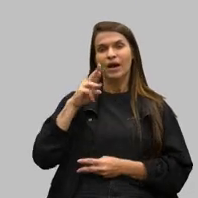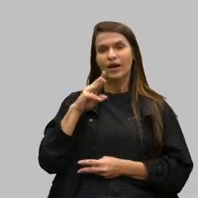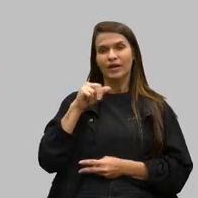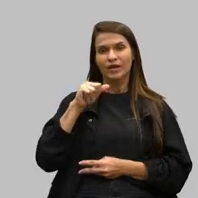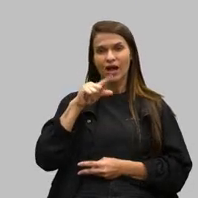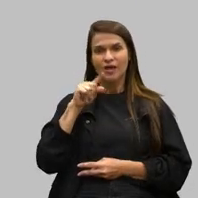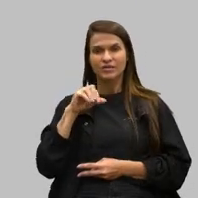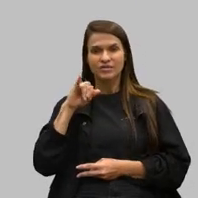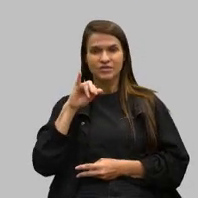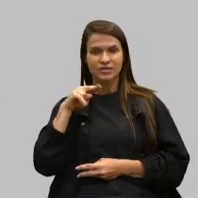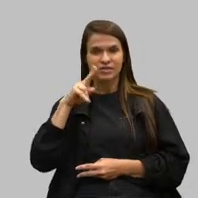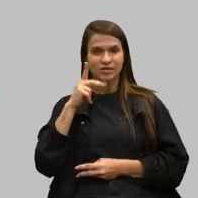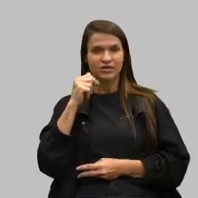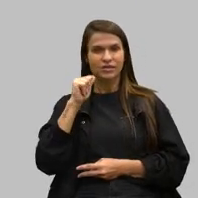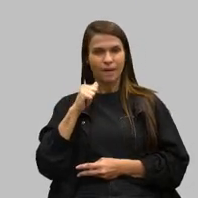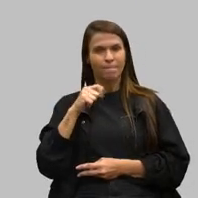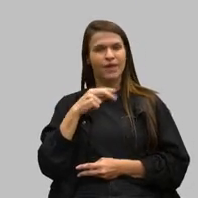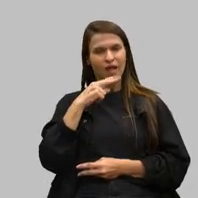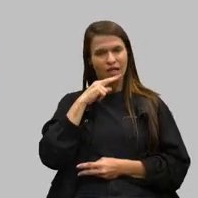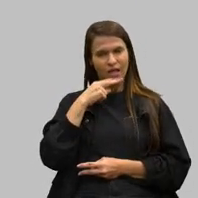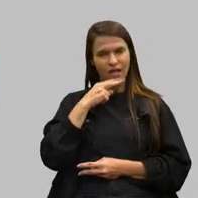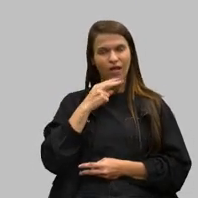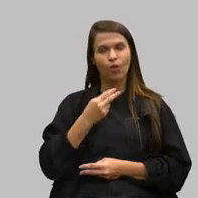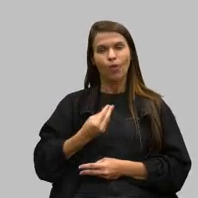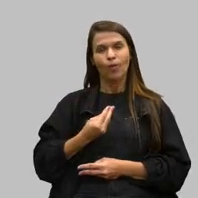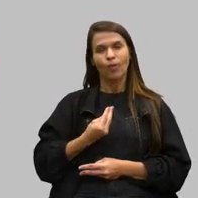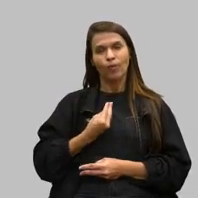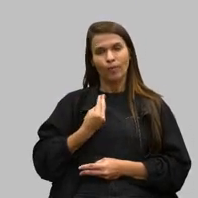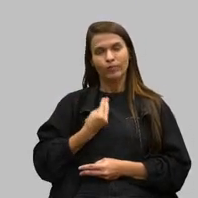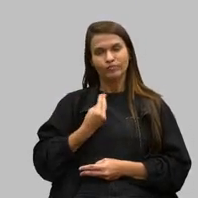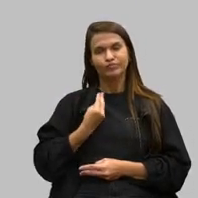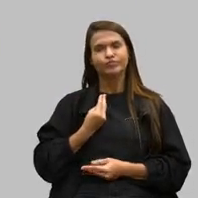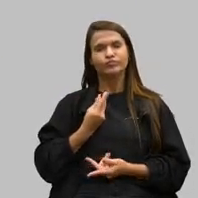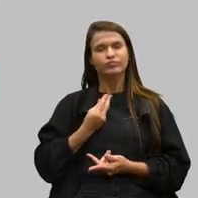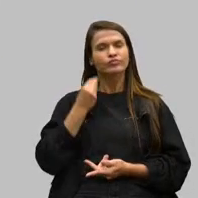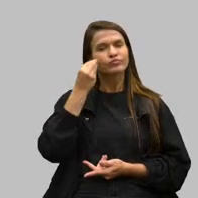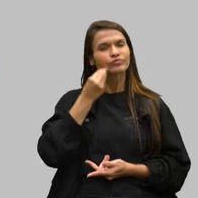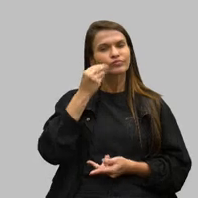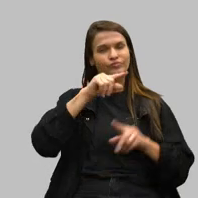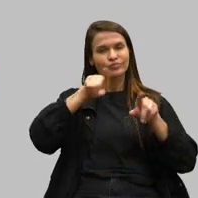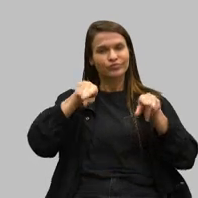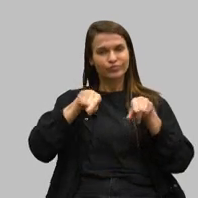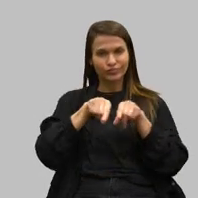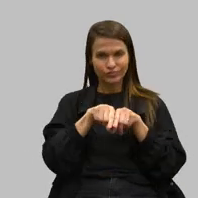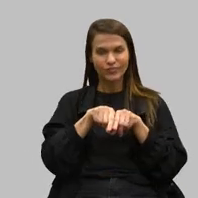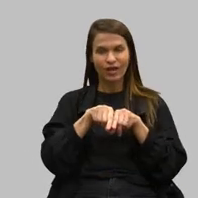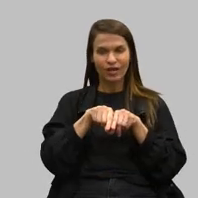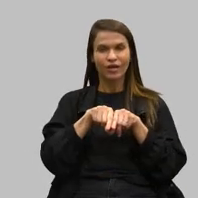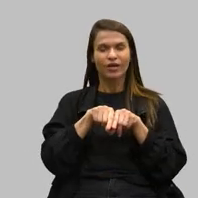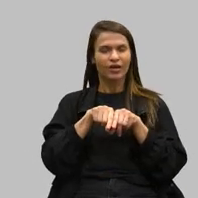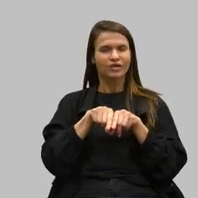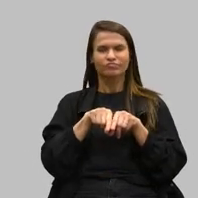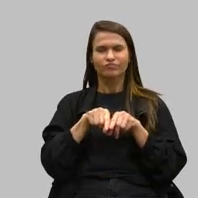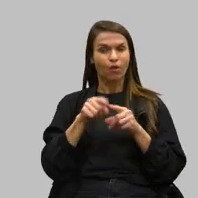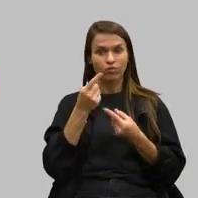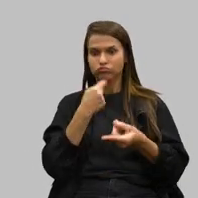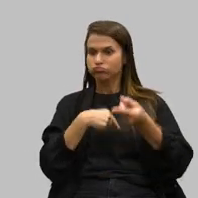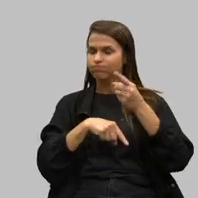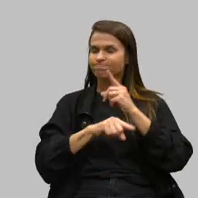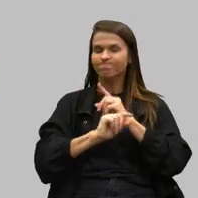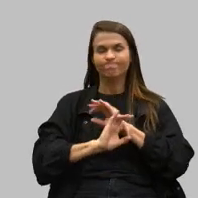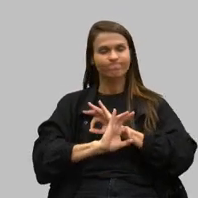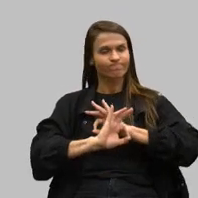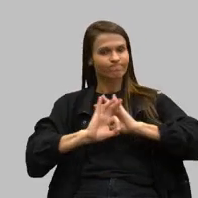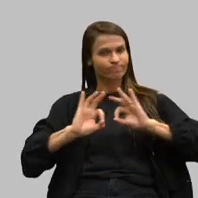quando entrou e começou a participar de uma sala multissensorial, a evolução foi fantástica. É fantástica uma